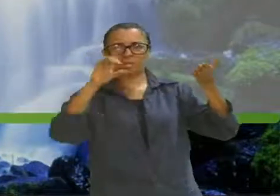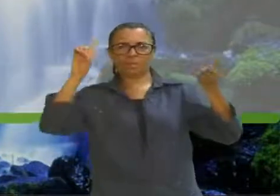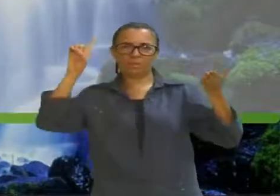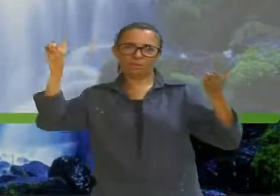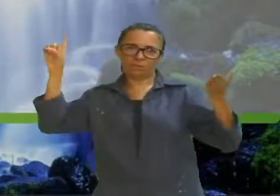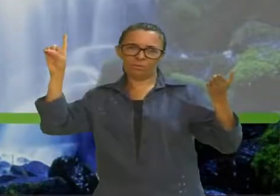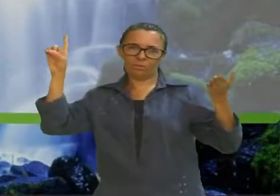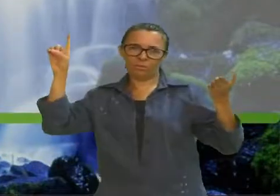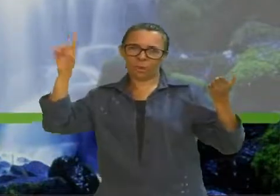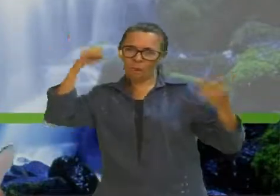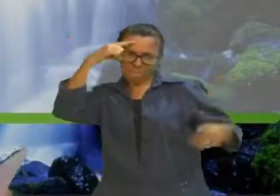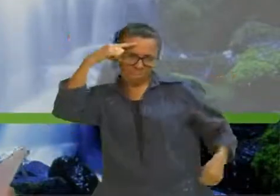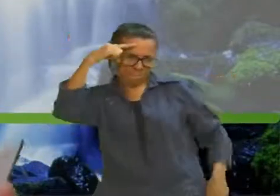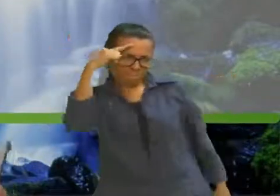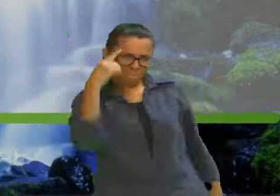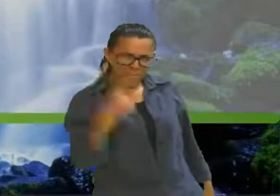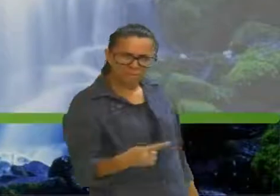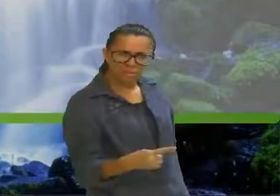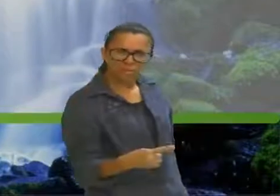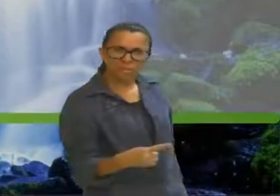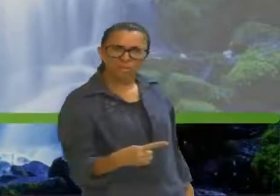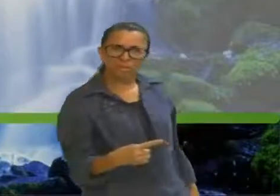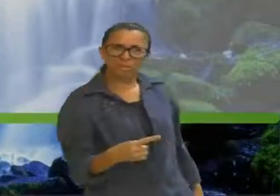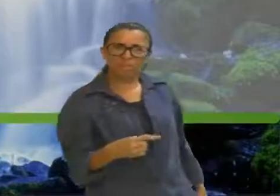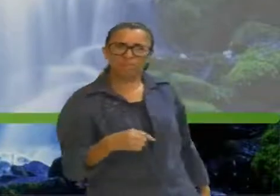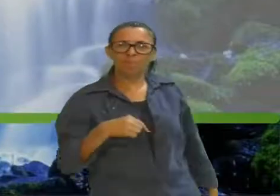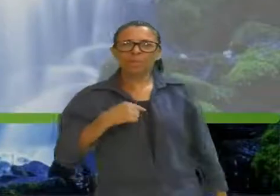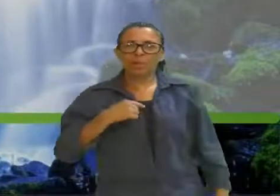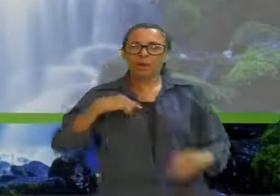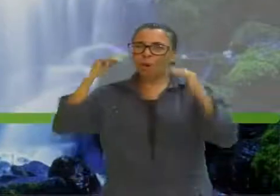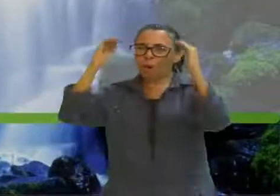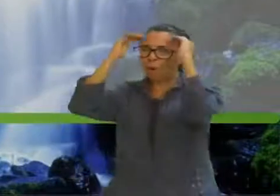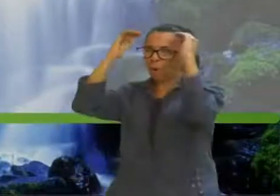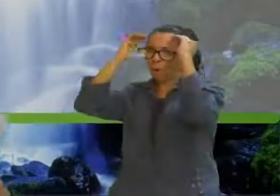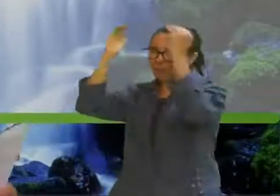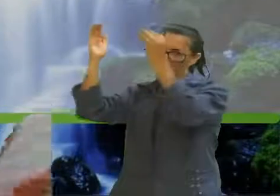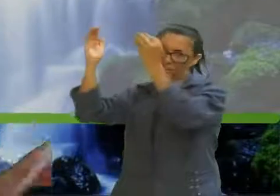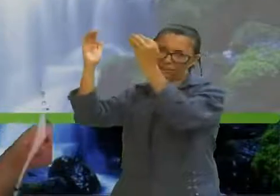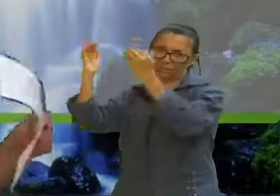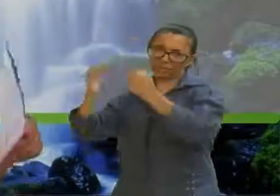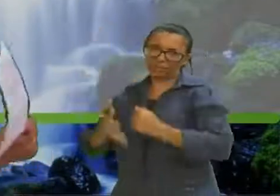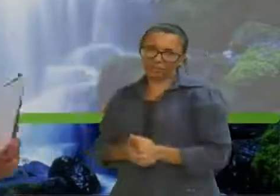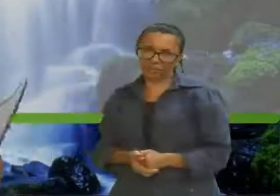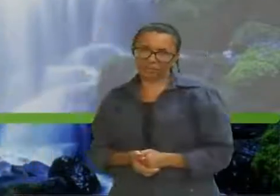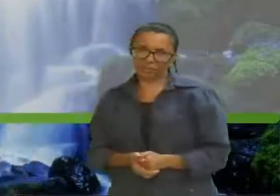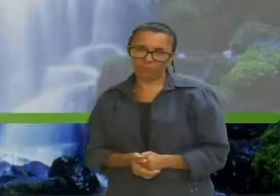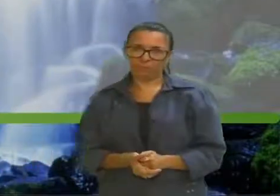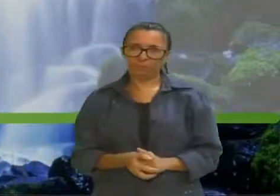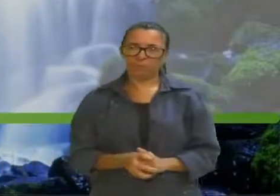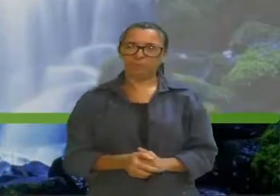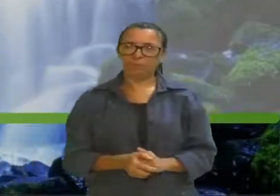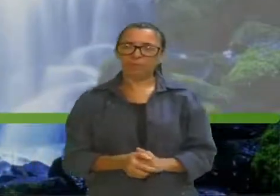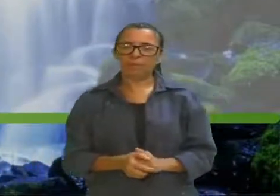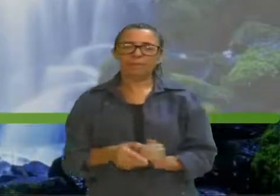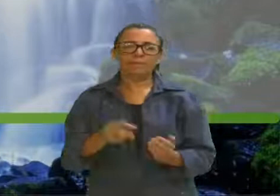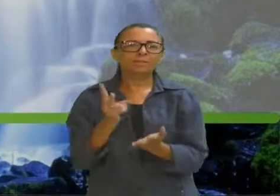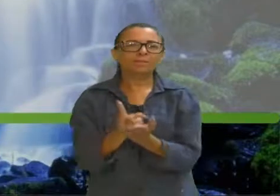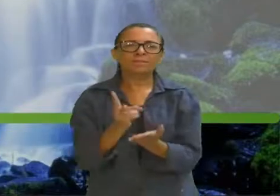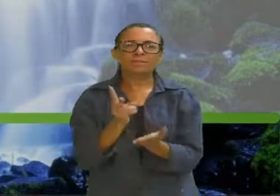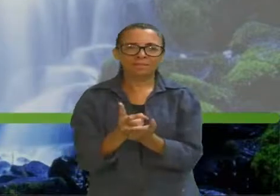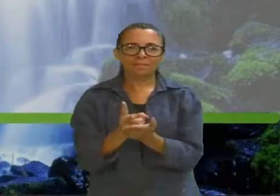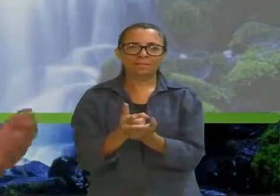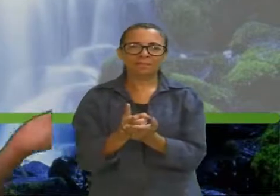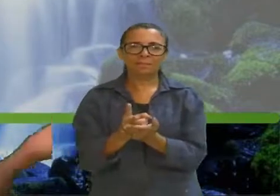melhorarmos, com a ajuda do Espírito Santo. Nós não estamos só, aliás, nós não fazemos nada sem